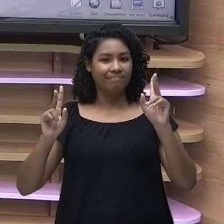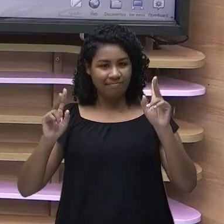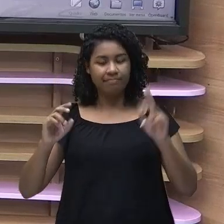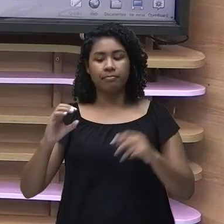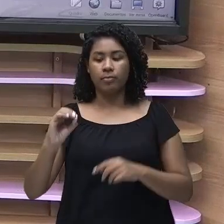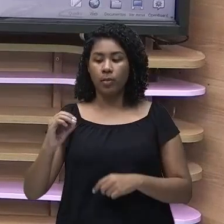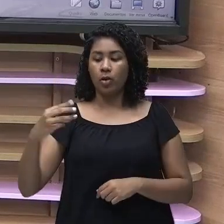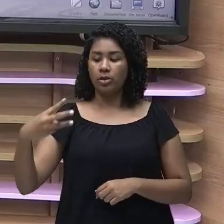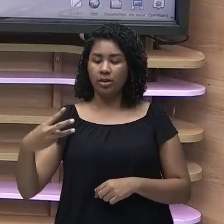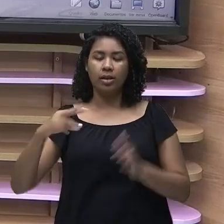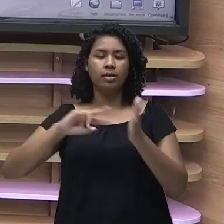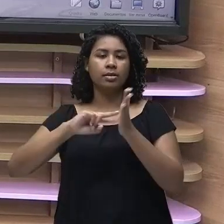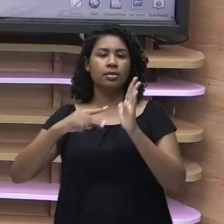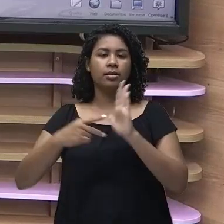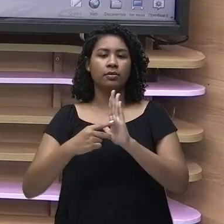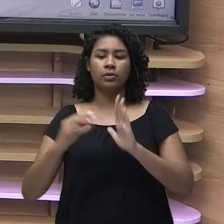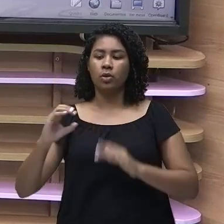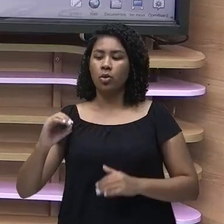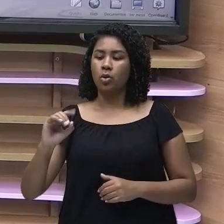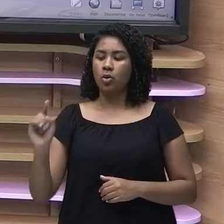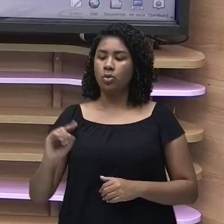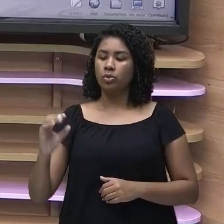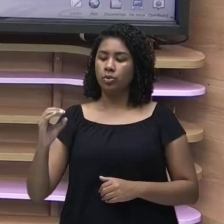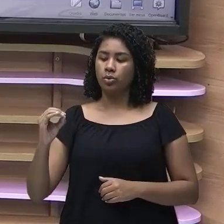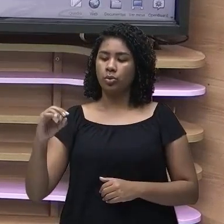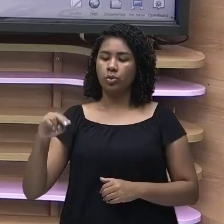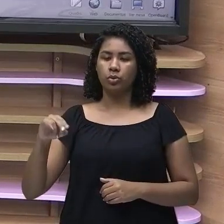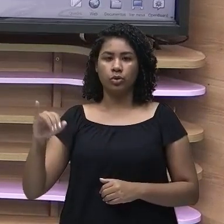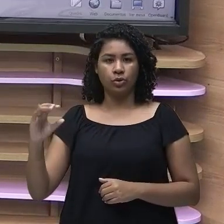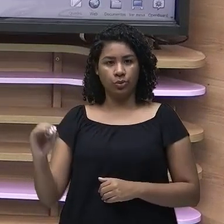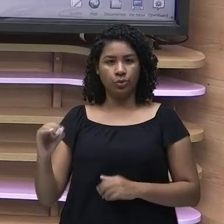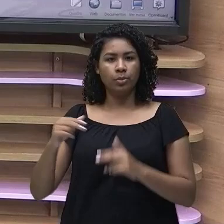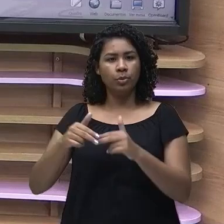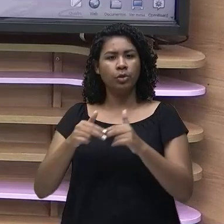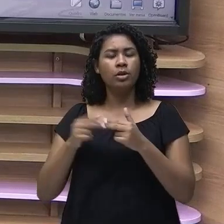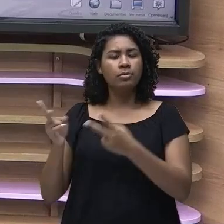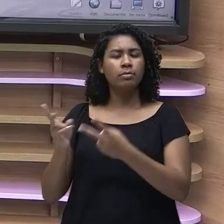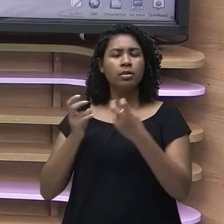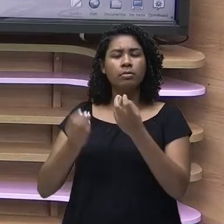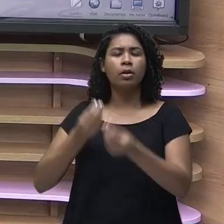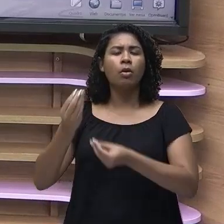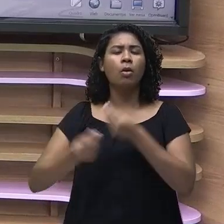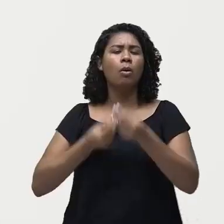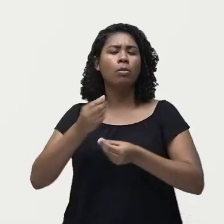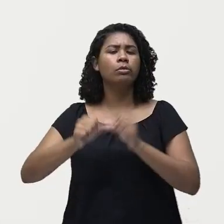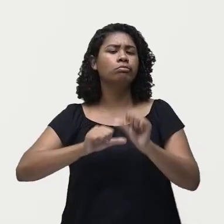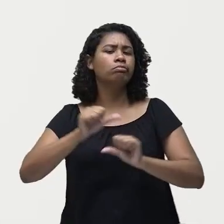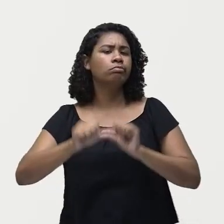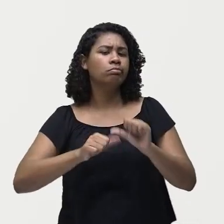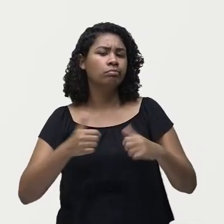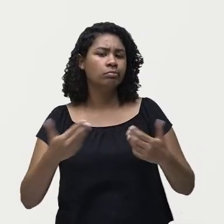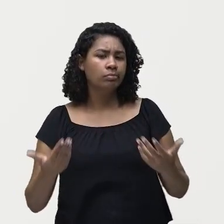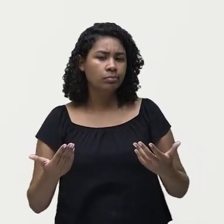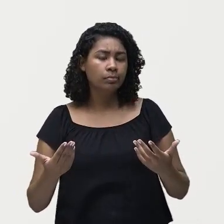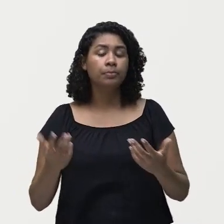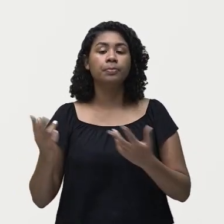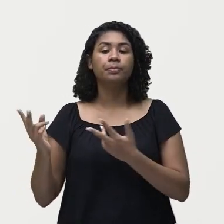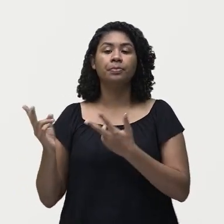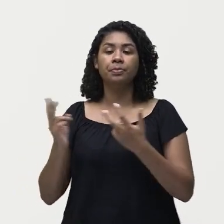se torna um ozônio, tá? Então, a gente vai observar aqui como é que ocorre essa transformação. A gente vai